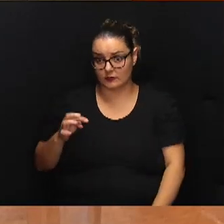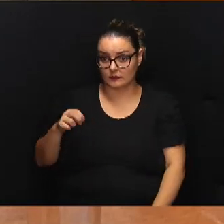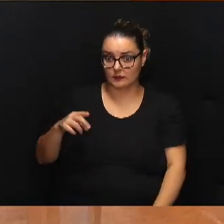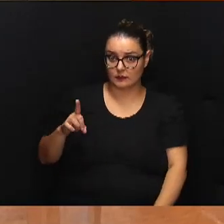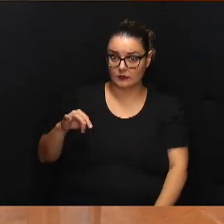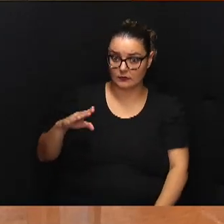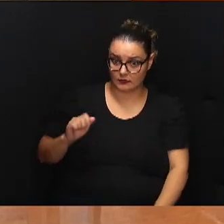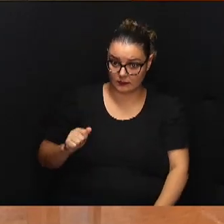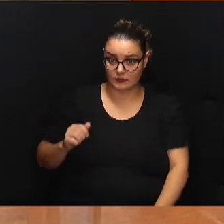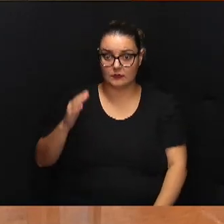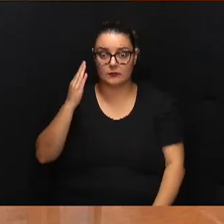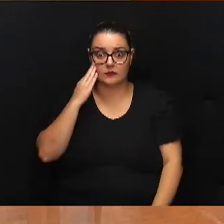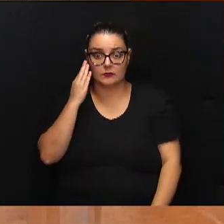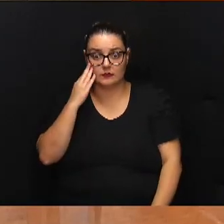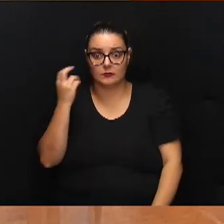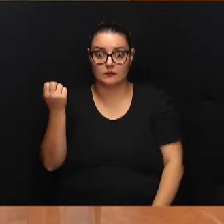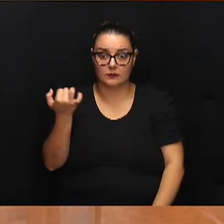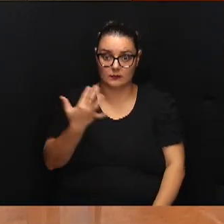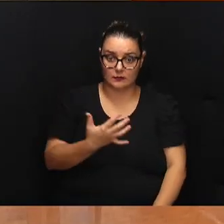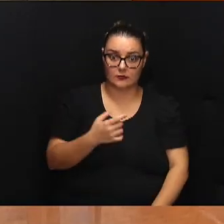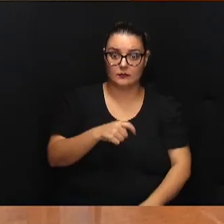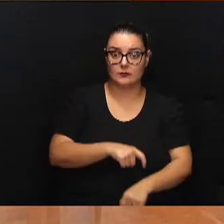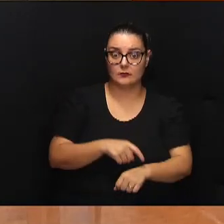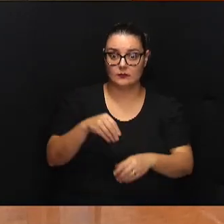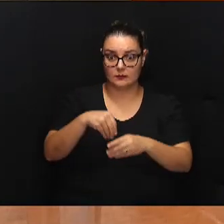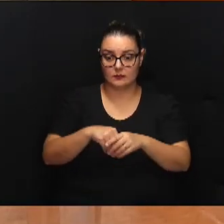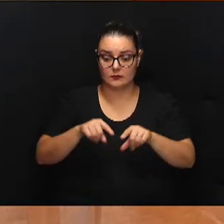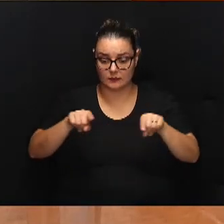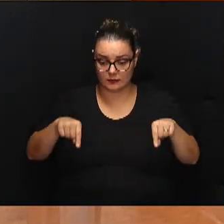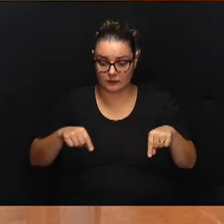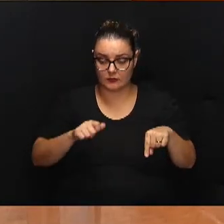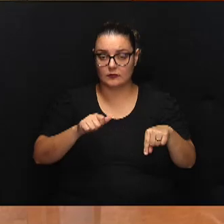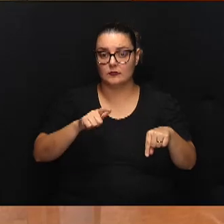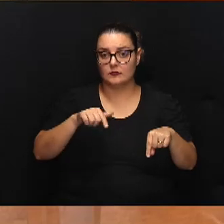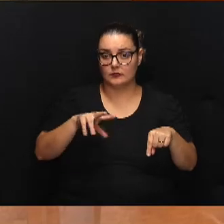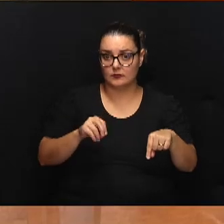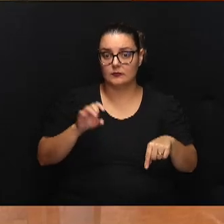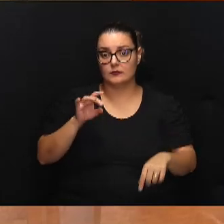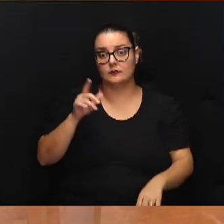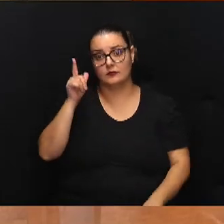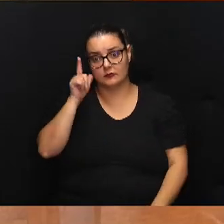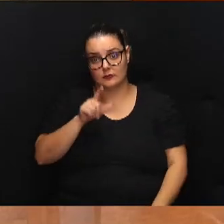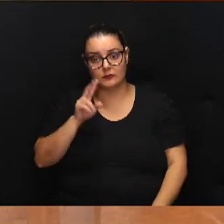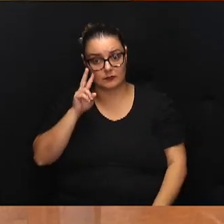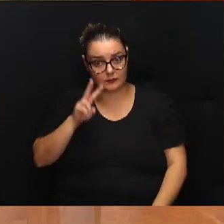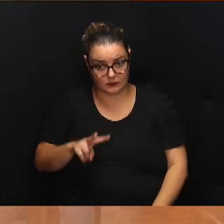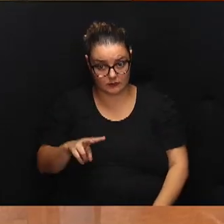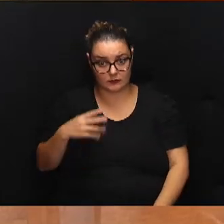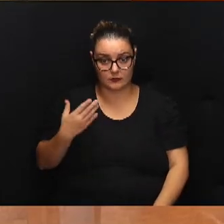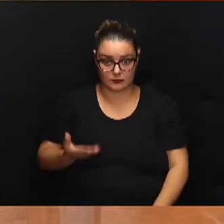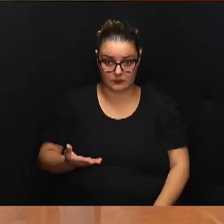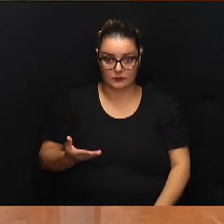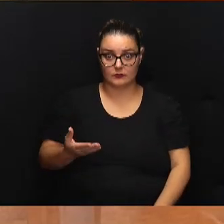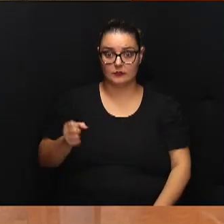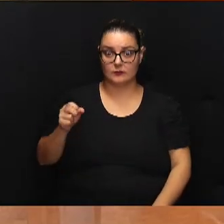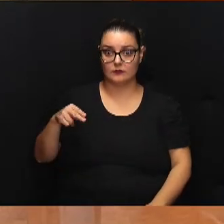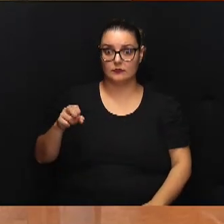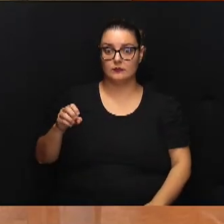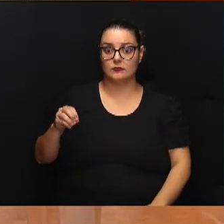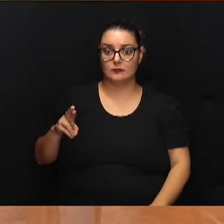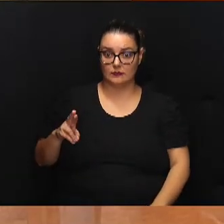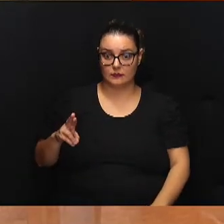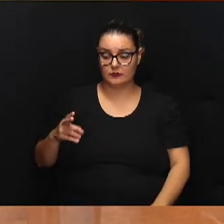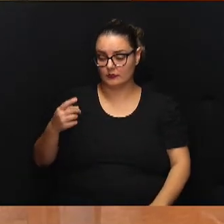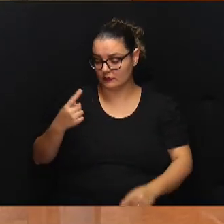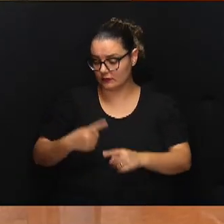e entender quanto tempo eu estou dentro da faixa-alvo, e a gente só consegue ver isso com o sensor, porque sem